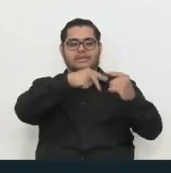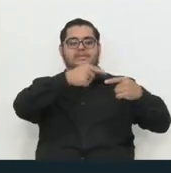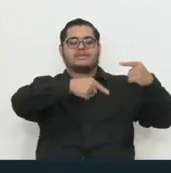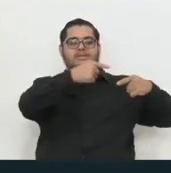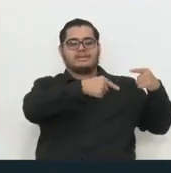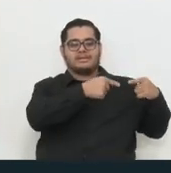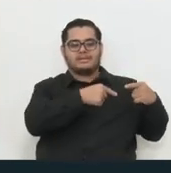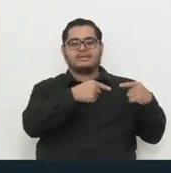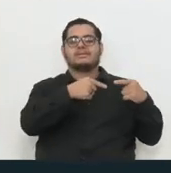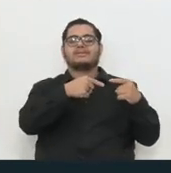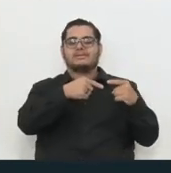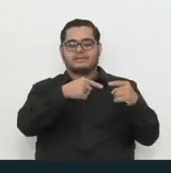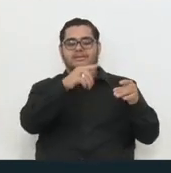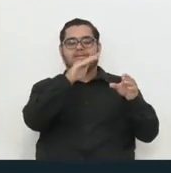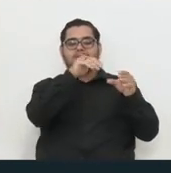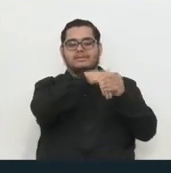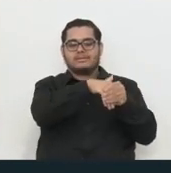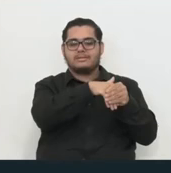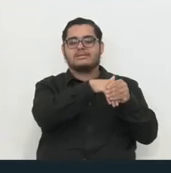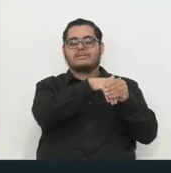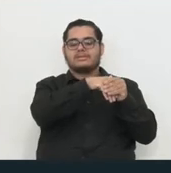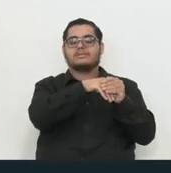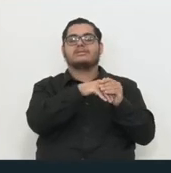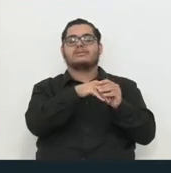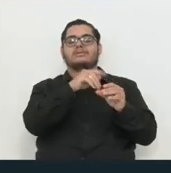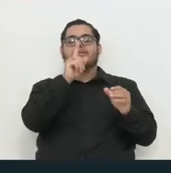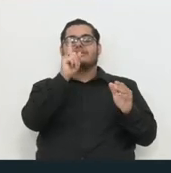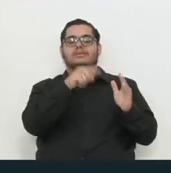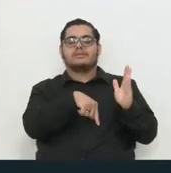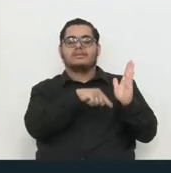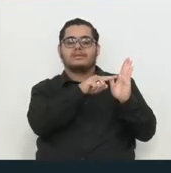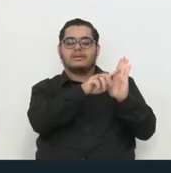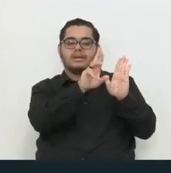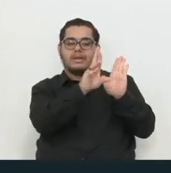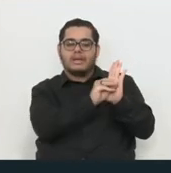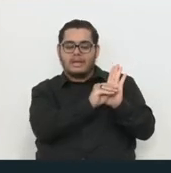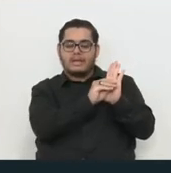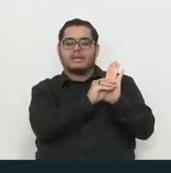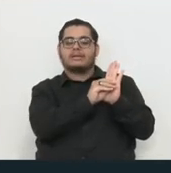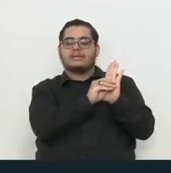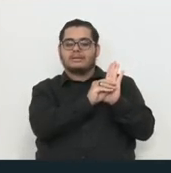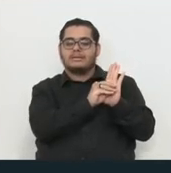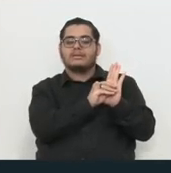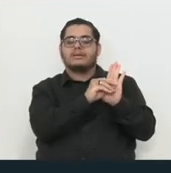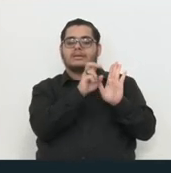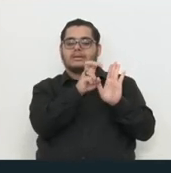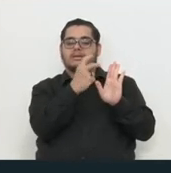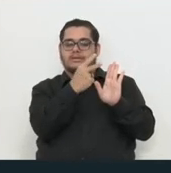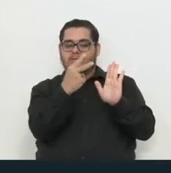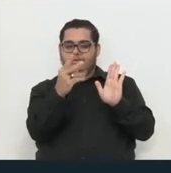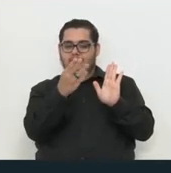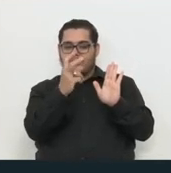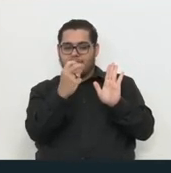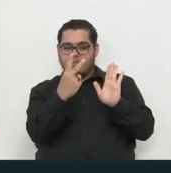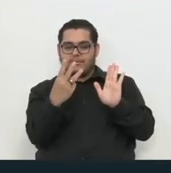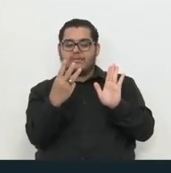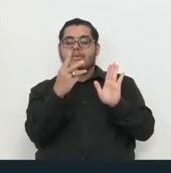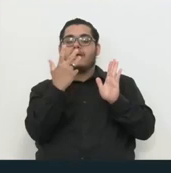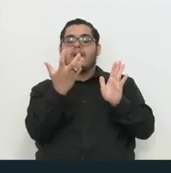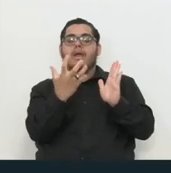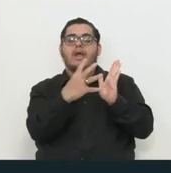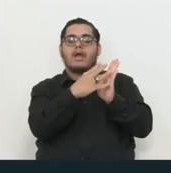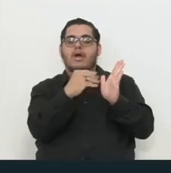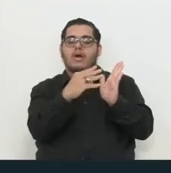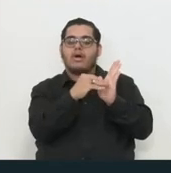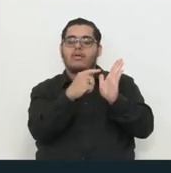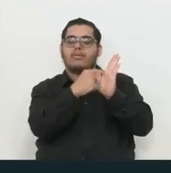522/2023 requer cópia de documentos relativos à empresa vencedora do sertane CP 34